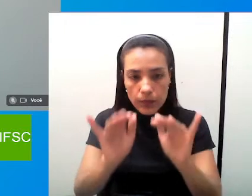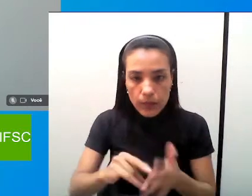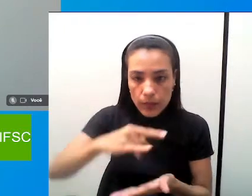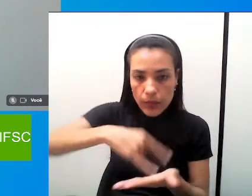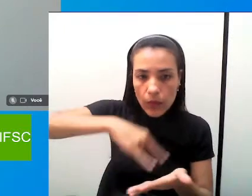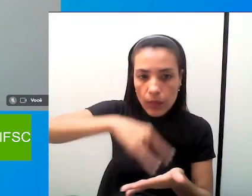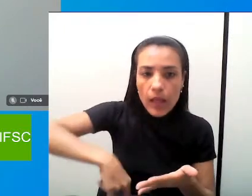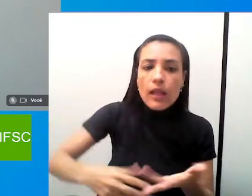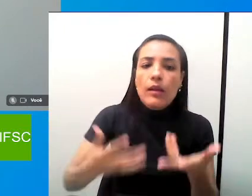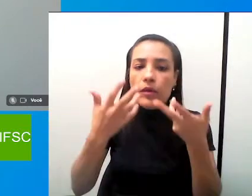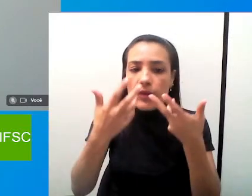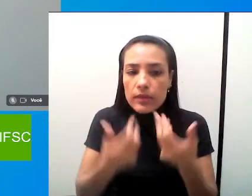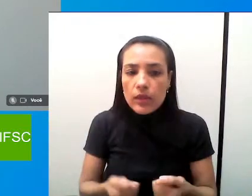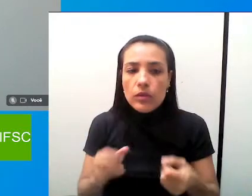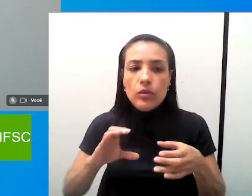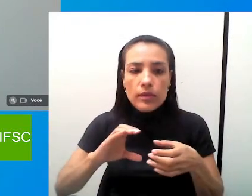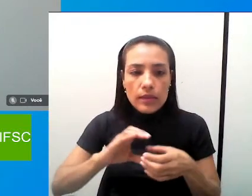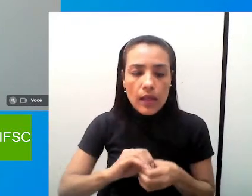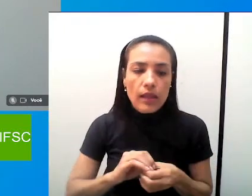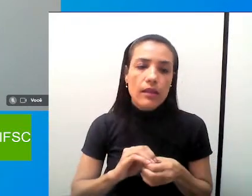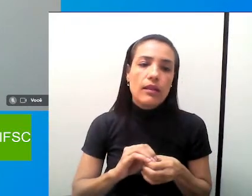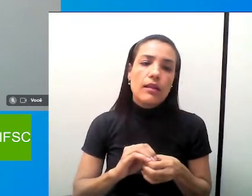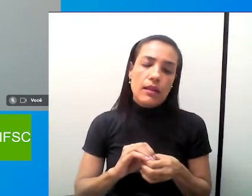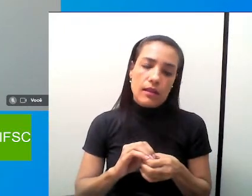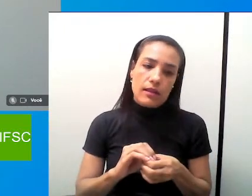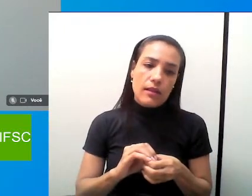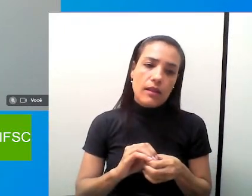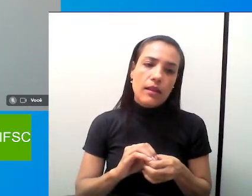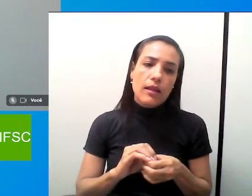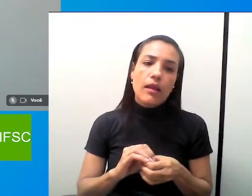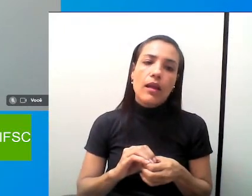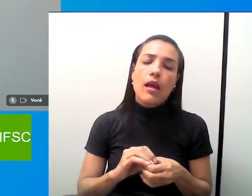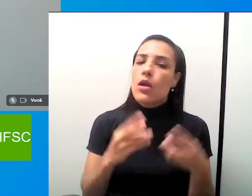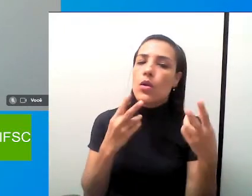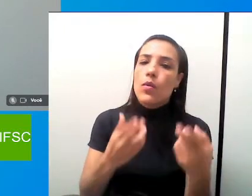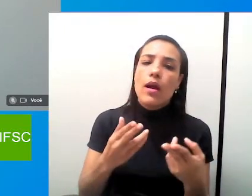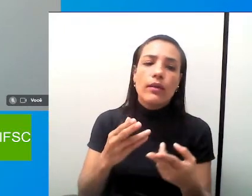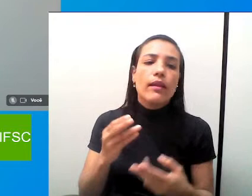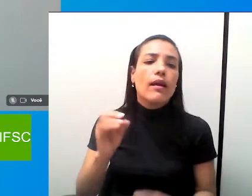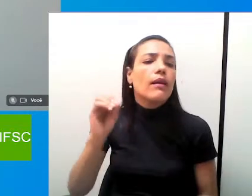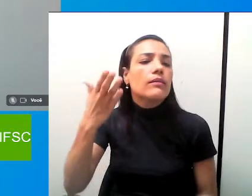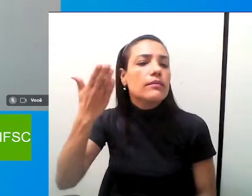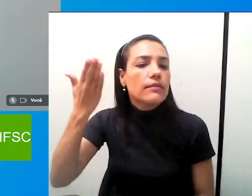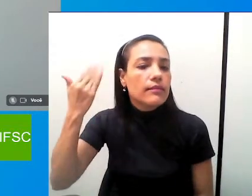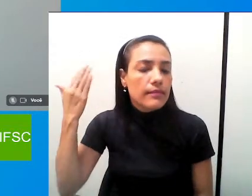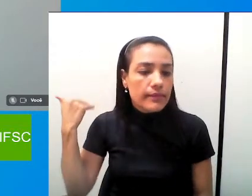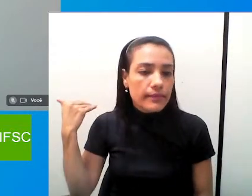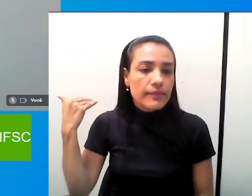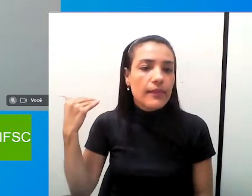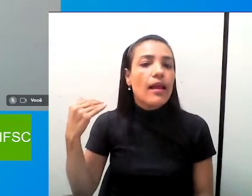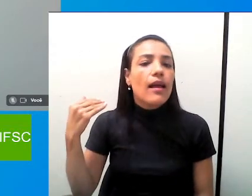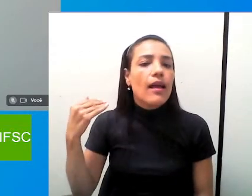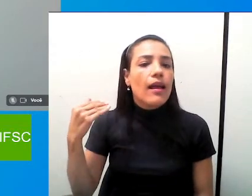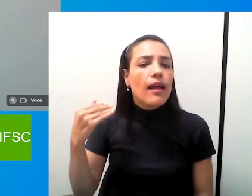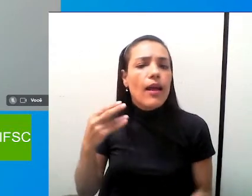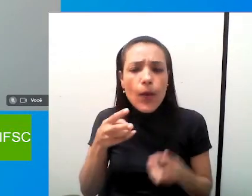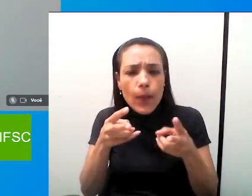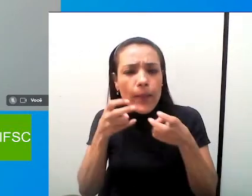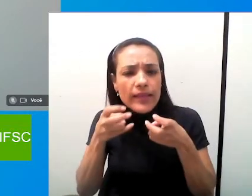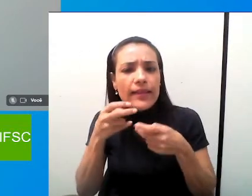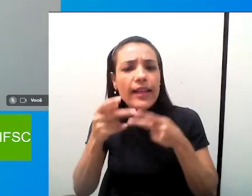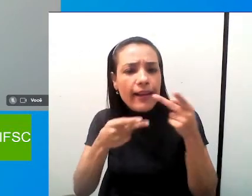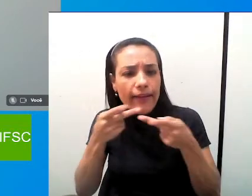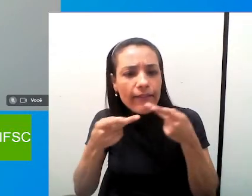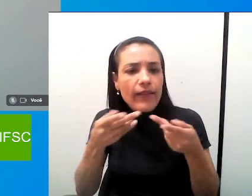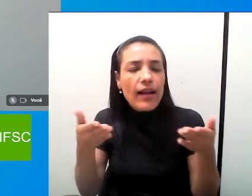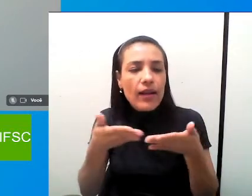nos conselhos, como deve ter acontecido para muitos, eu escutei na fala da Jane, muitas coisas